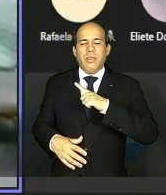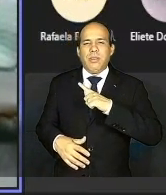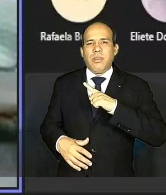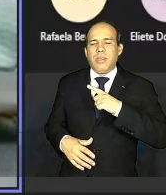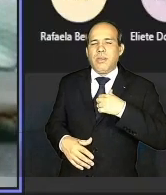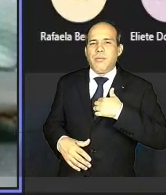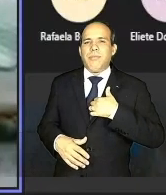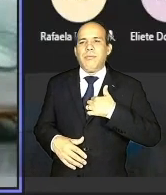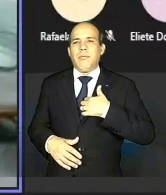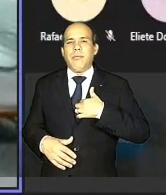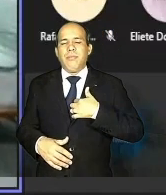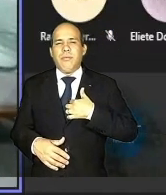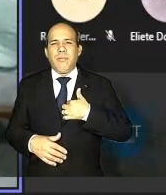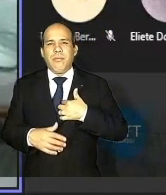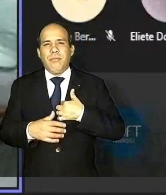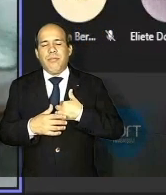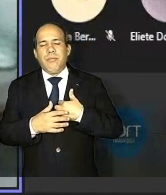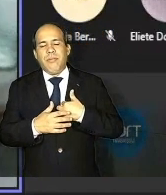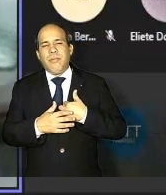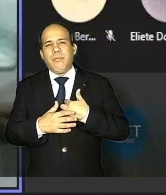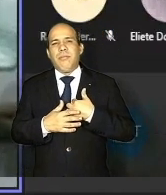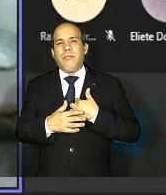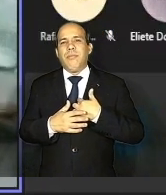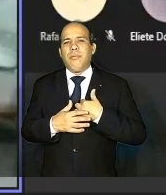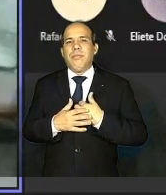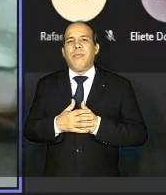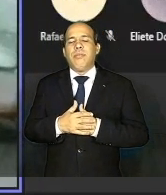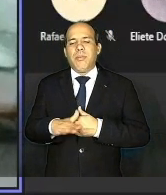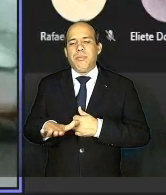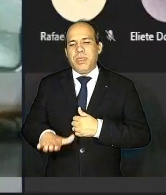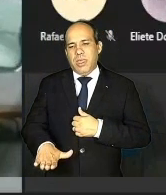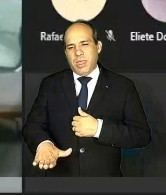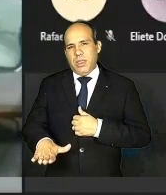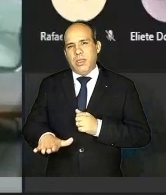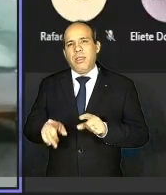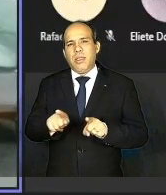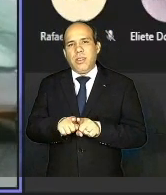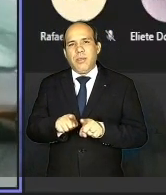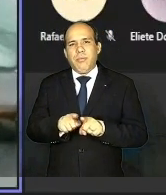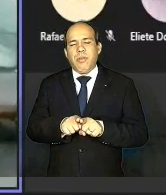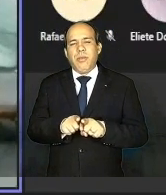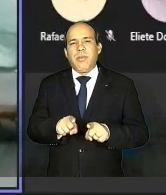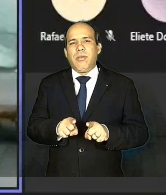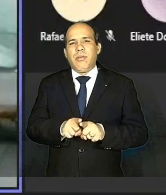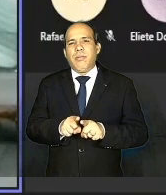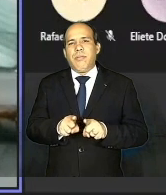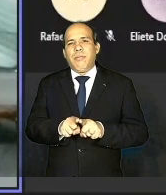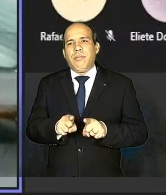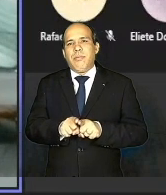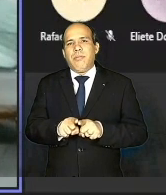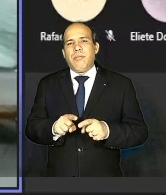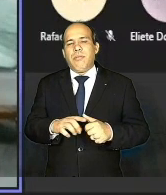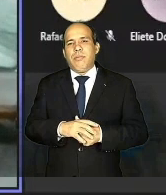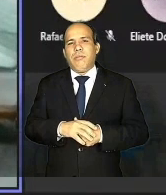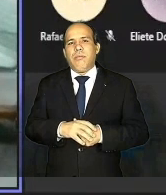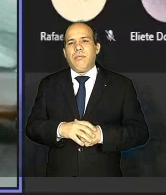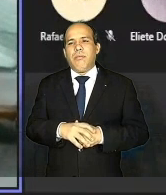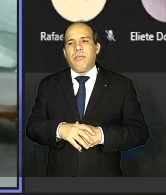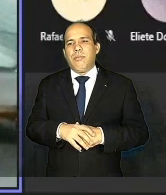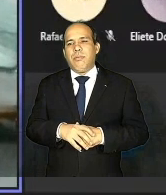de todos, que a filha tem teria, sim. Filha menor. Né? Então, a